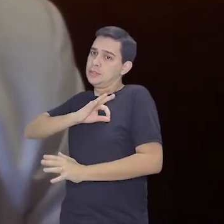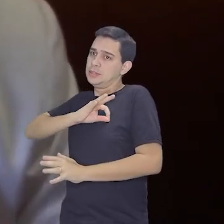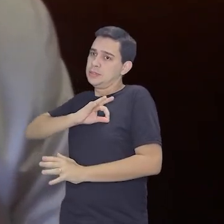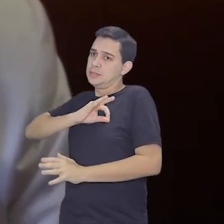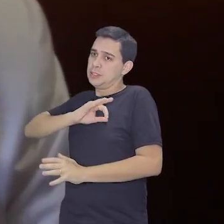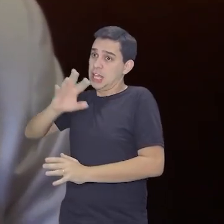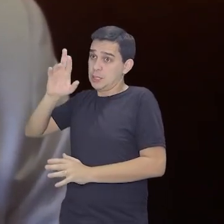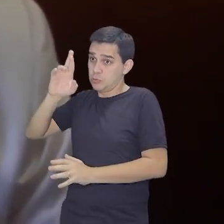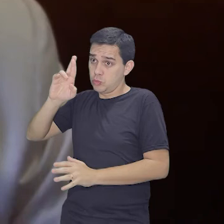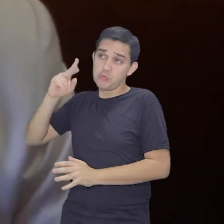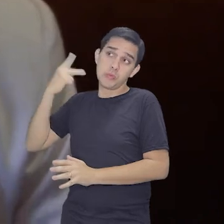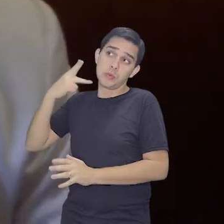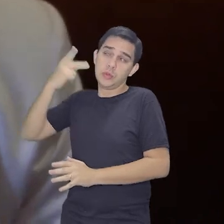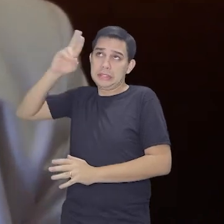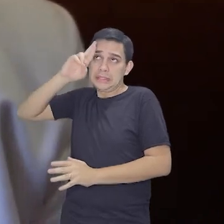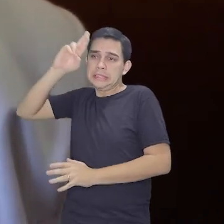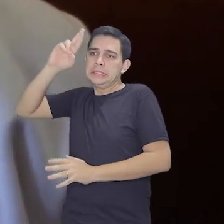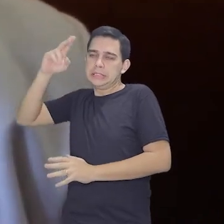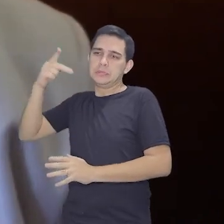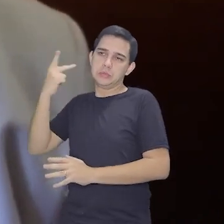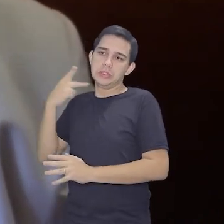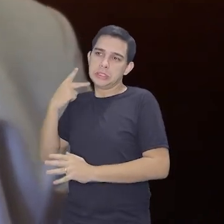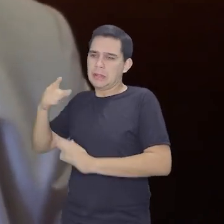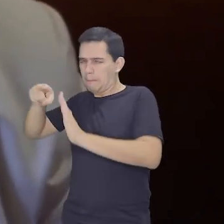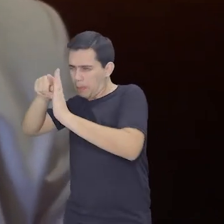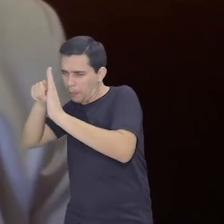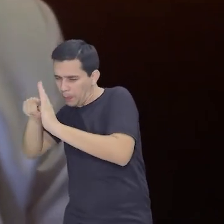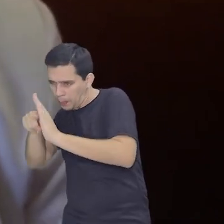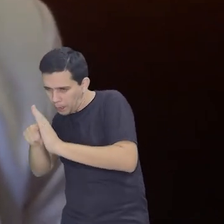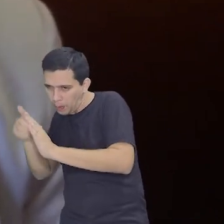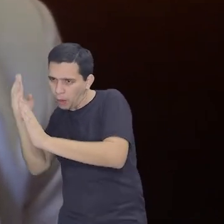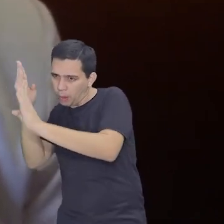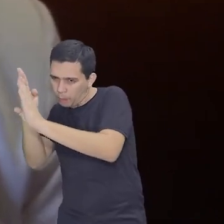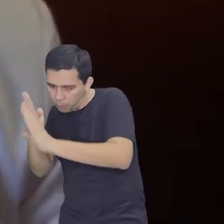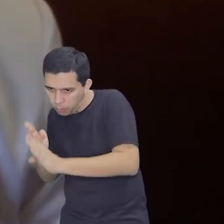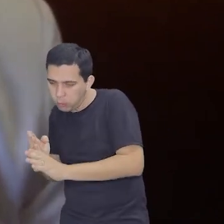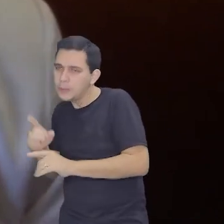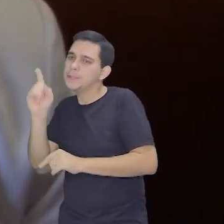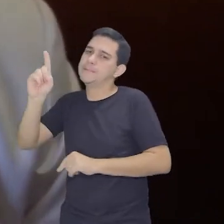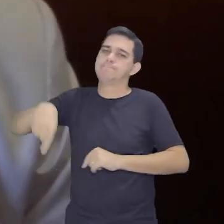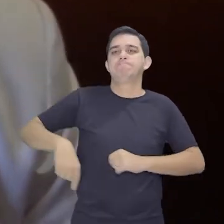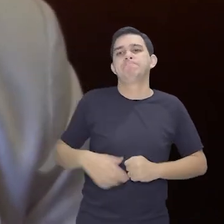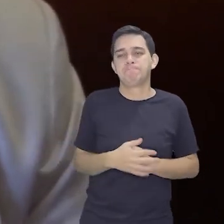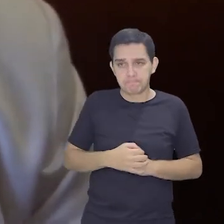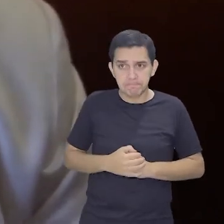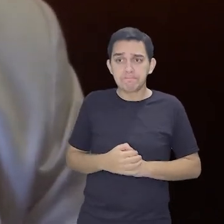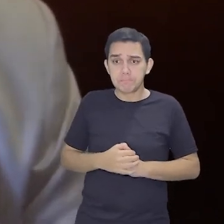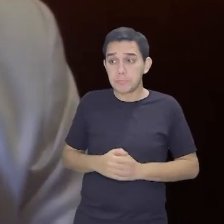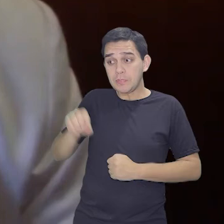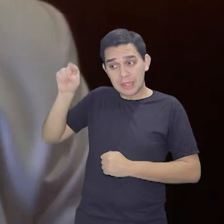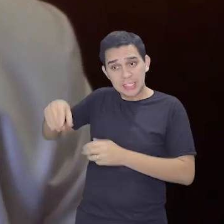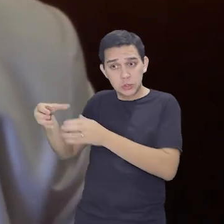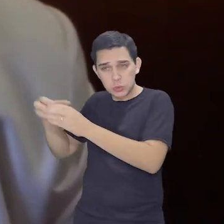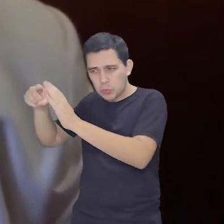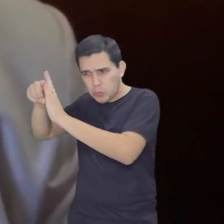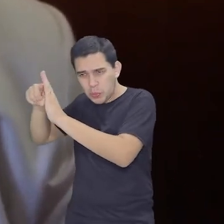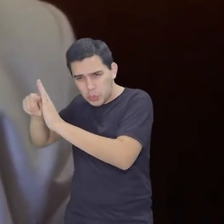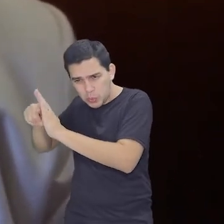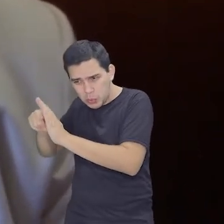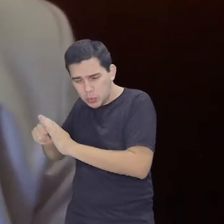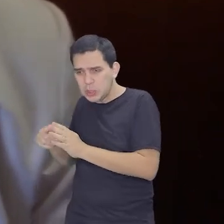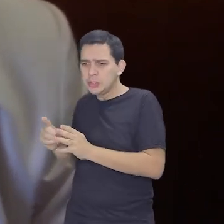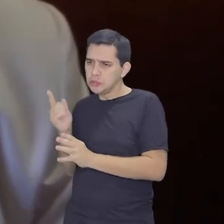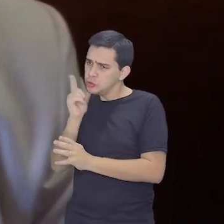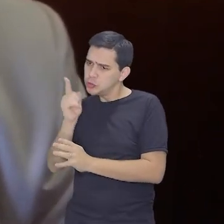corria na Auditoria Militar, né? E aí, num dado momento,